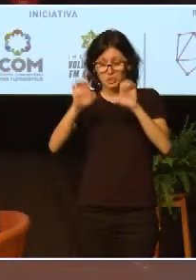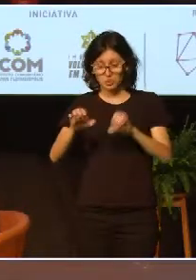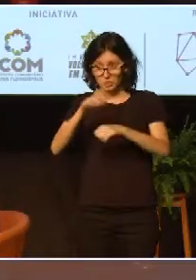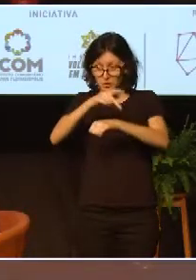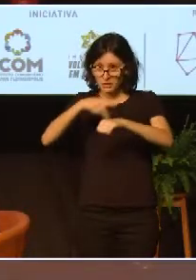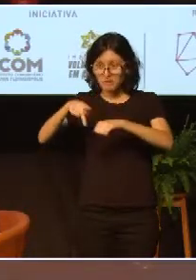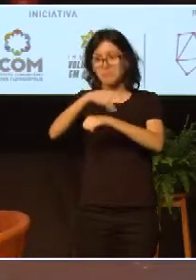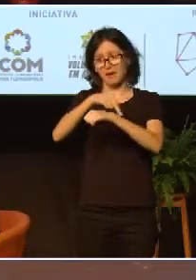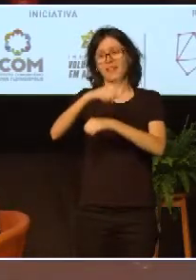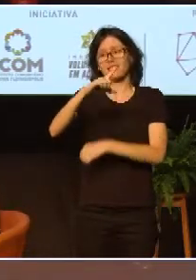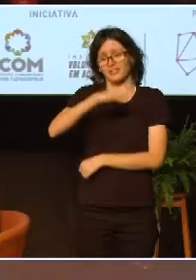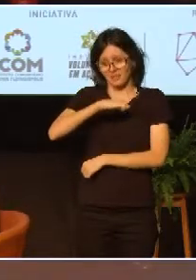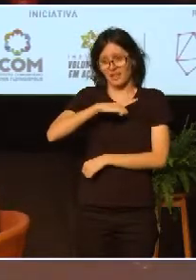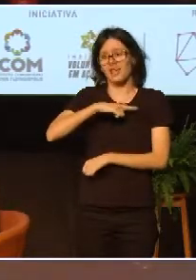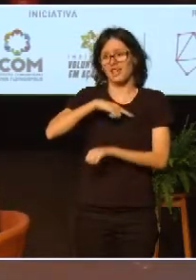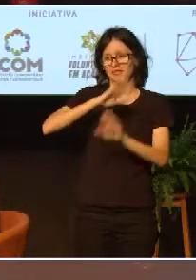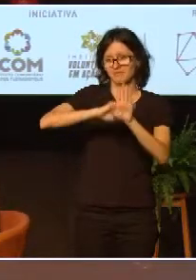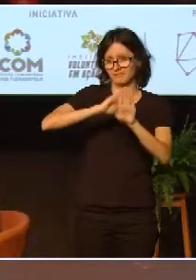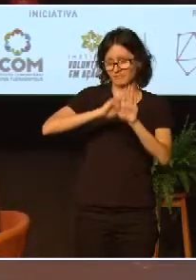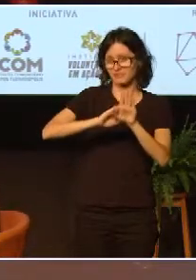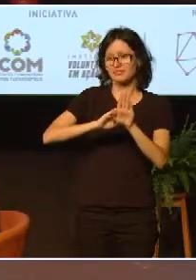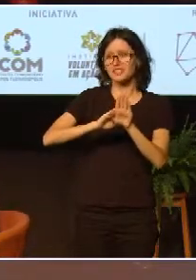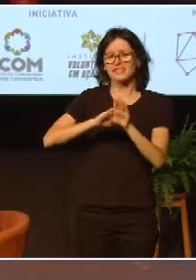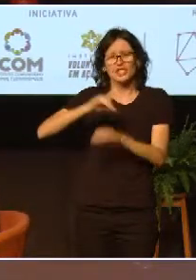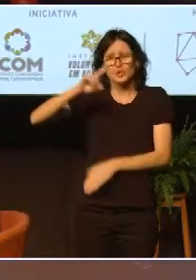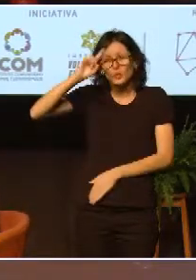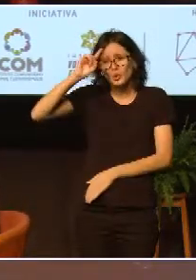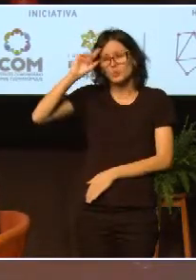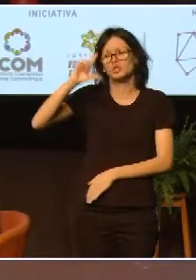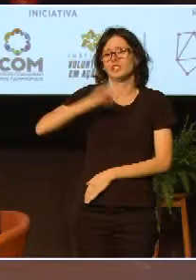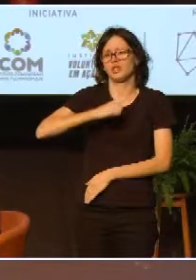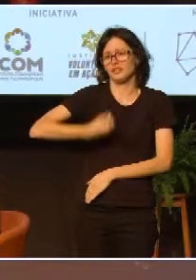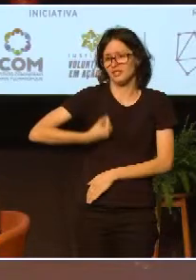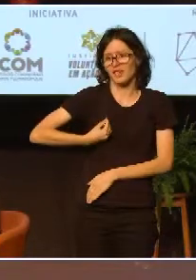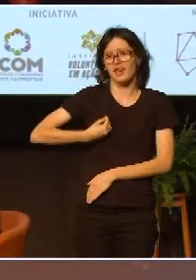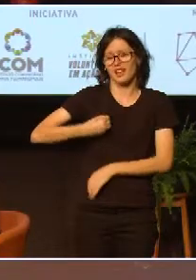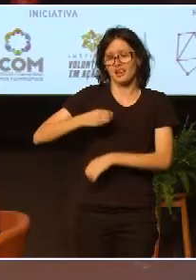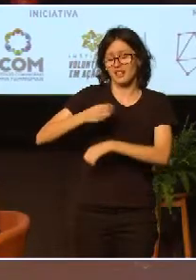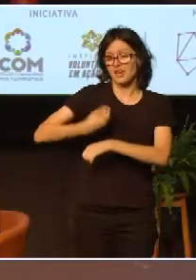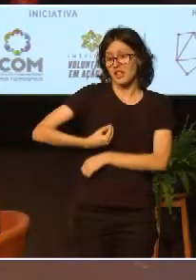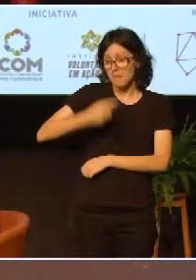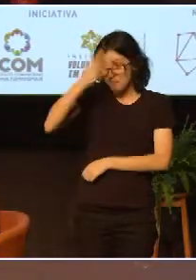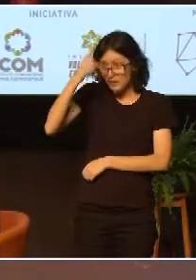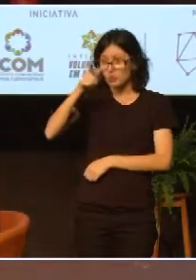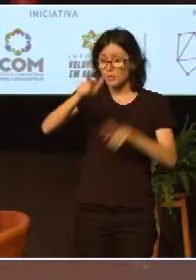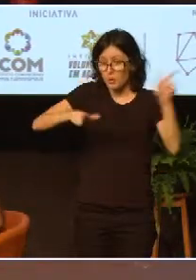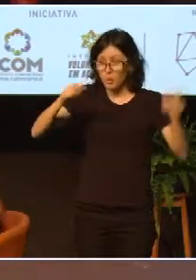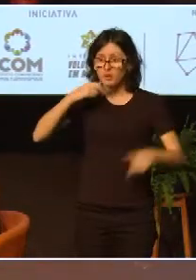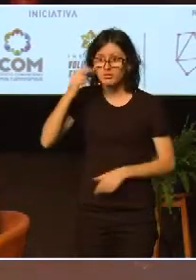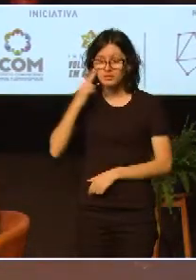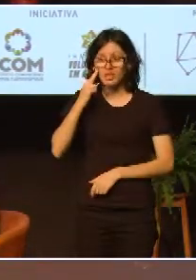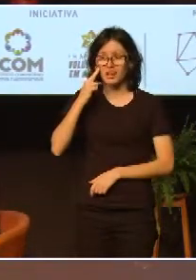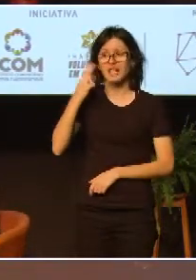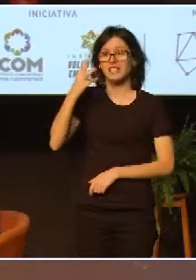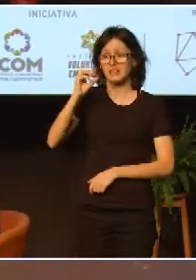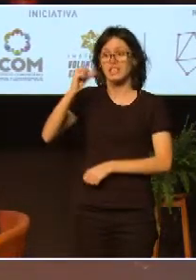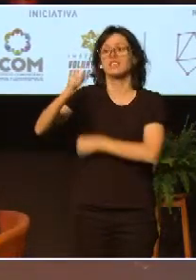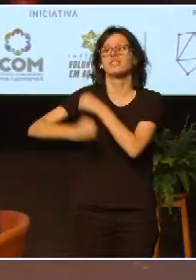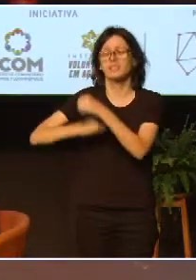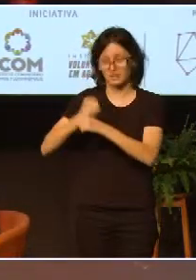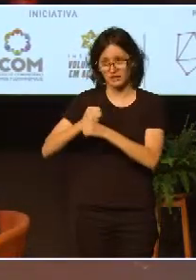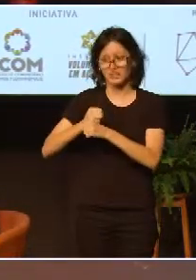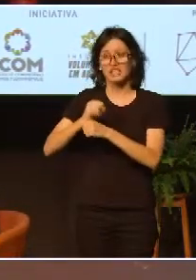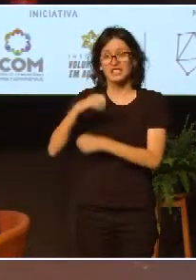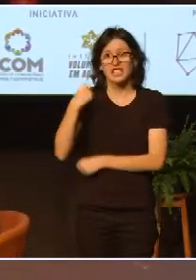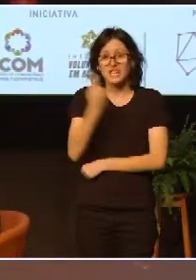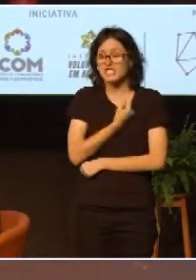é institucional e ele acontece diariamente na vida da população negra. Daqui a 30 anos,